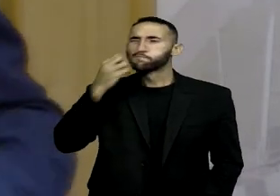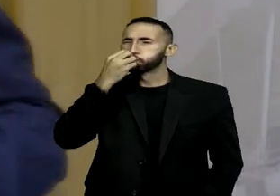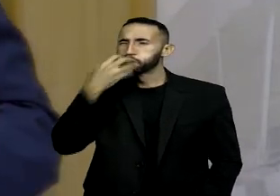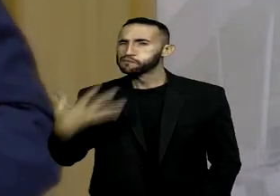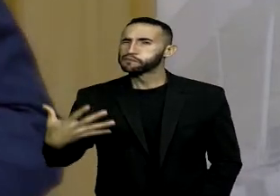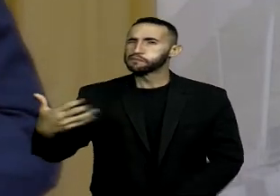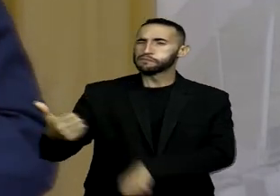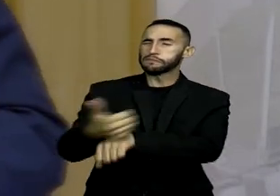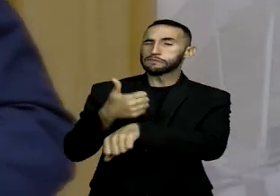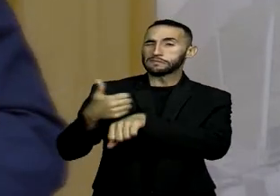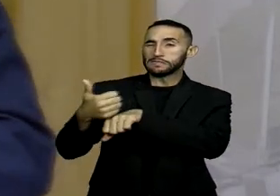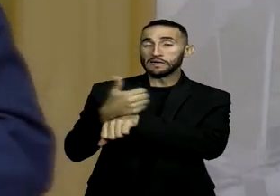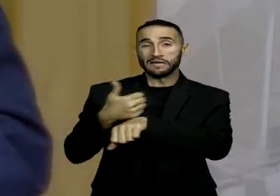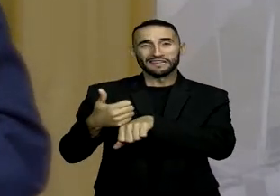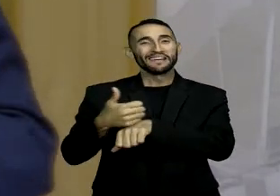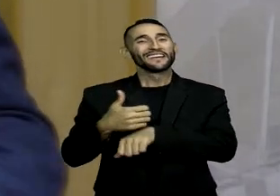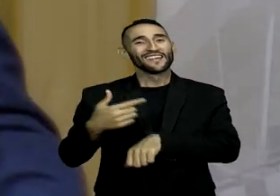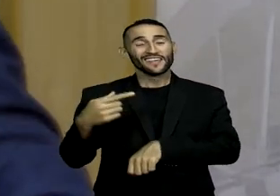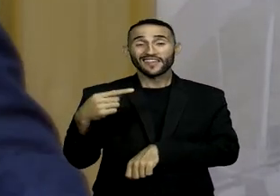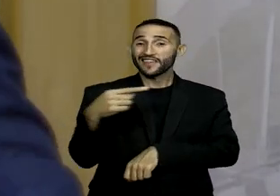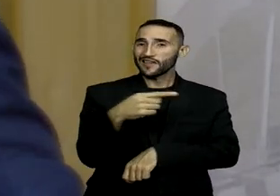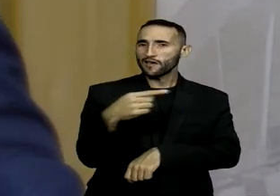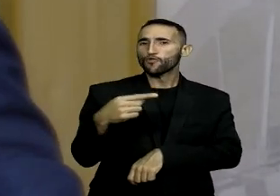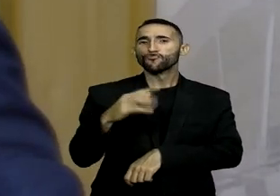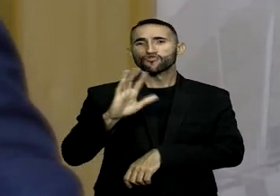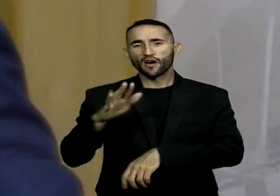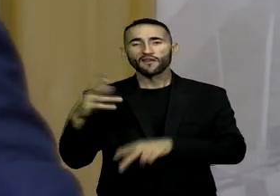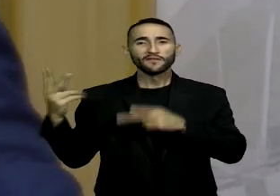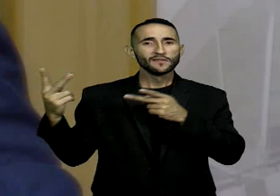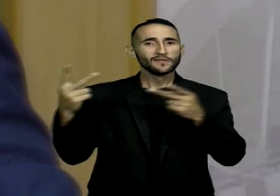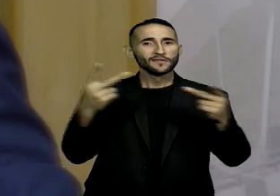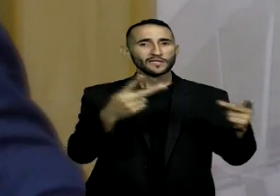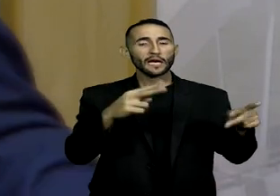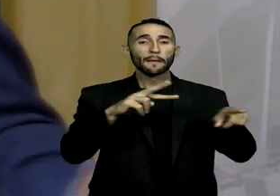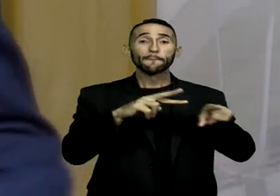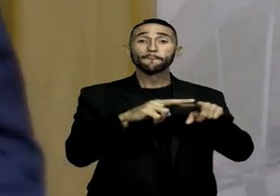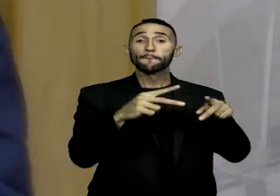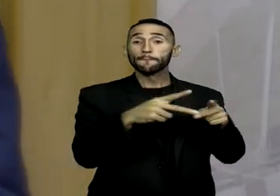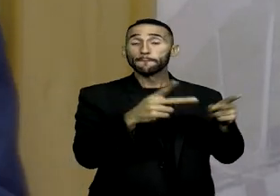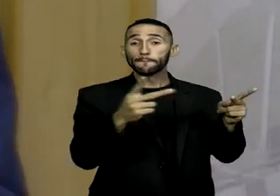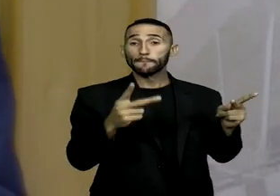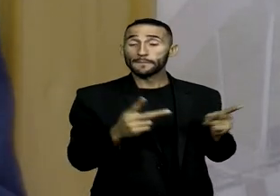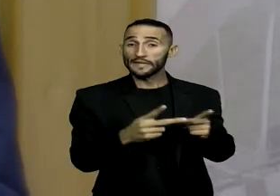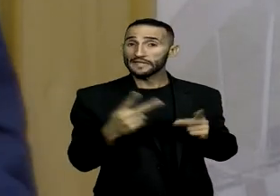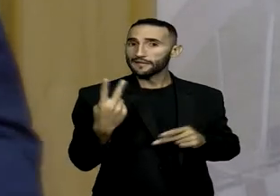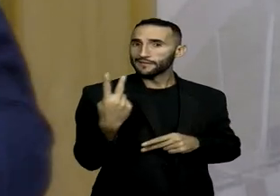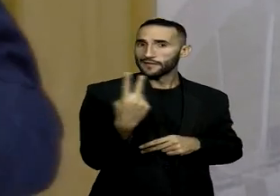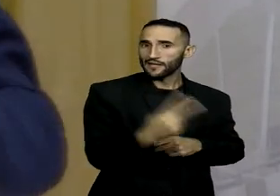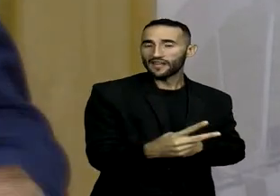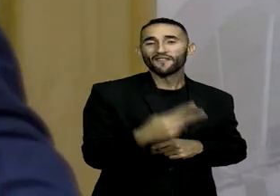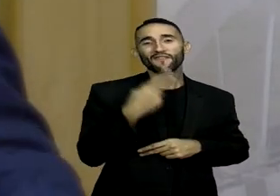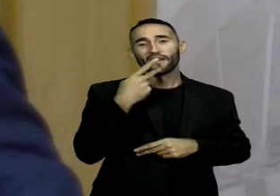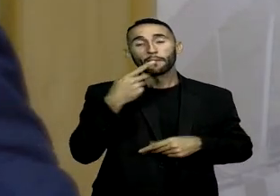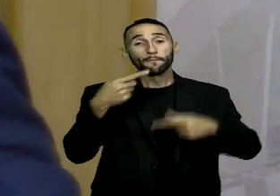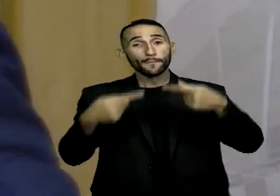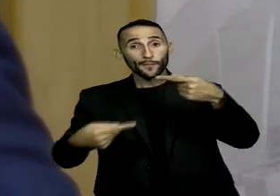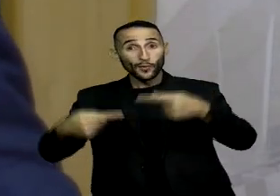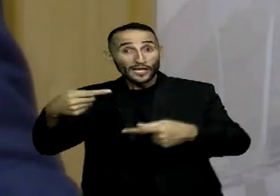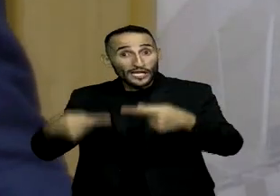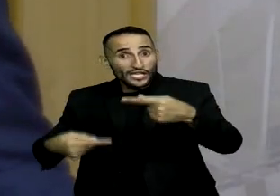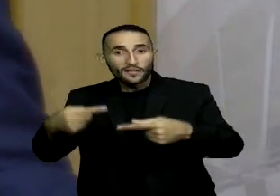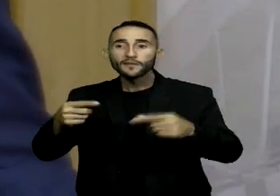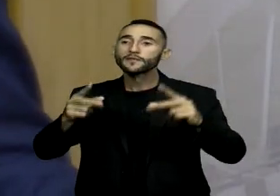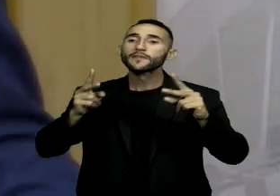melhores pizzarias de Osasco, viu? Já estive lá, já comi da pizza ali, disse que a política termina em pizza, mas nós já estivemos